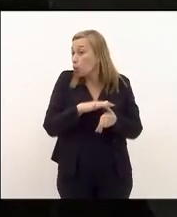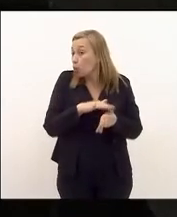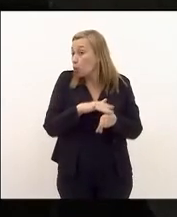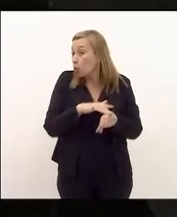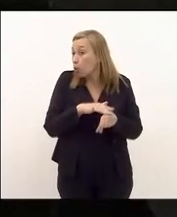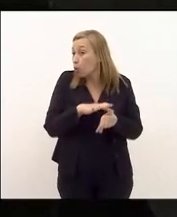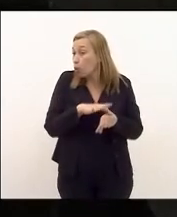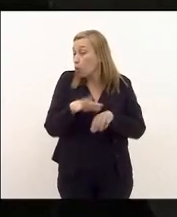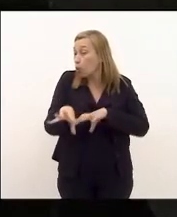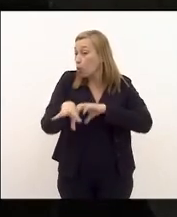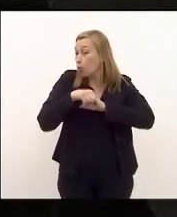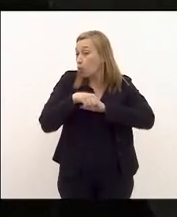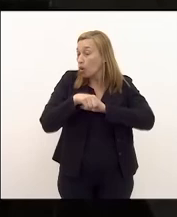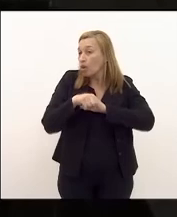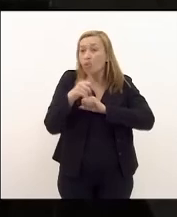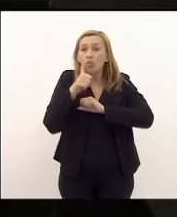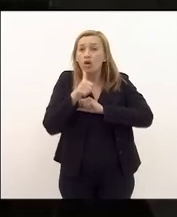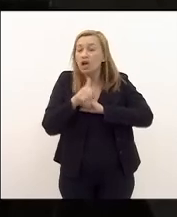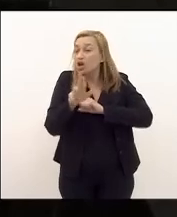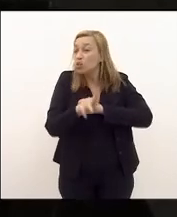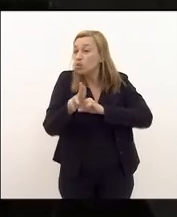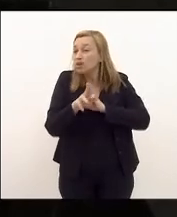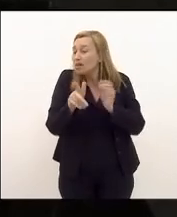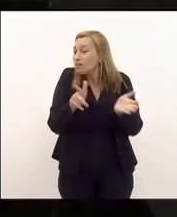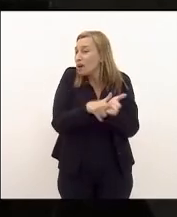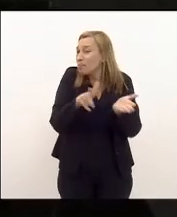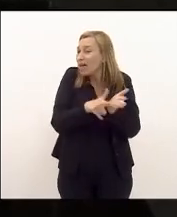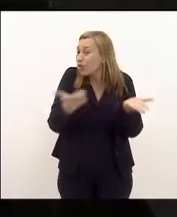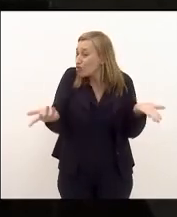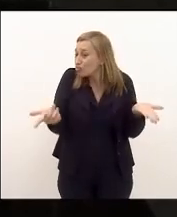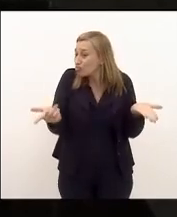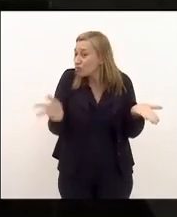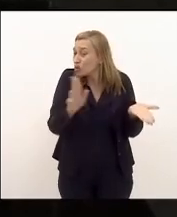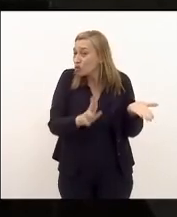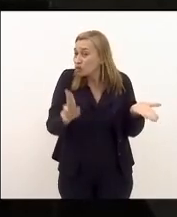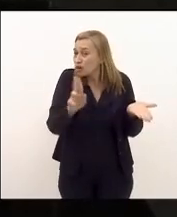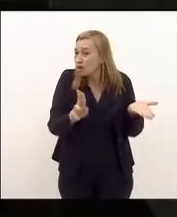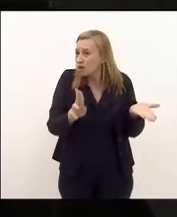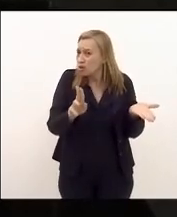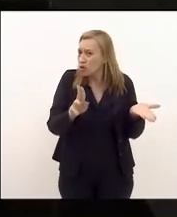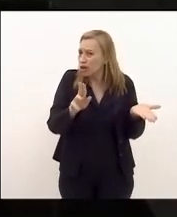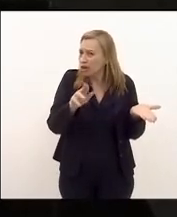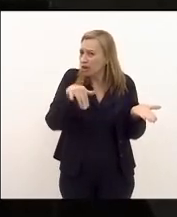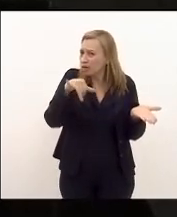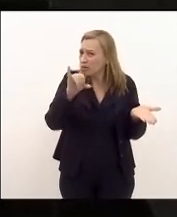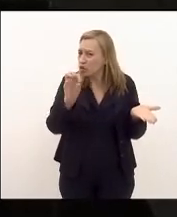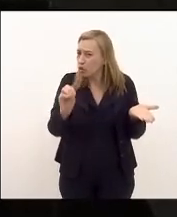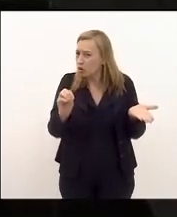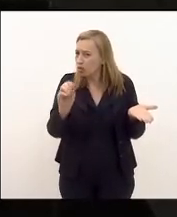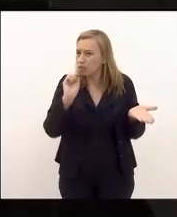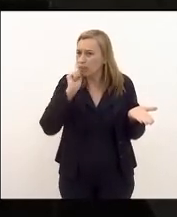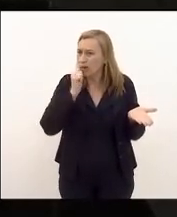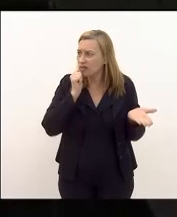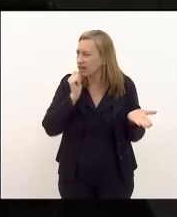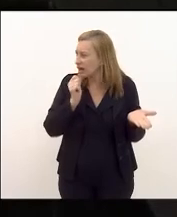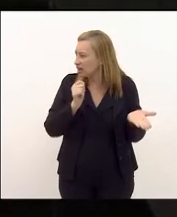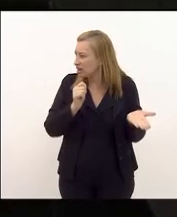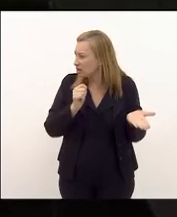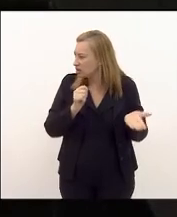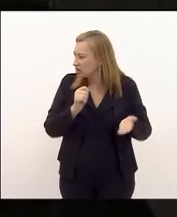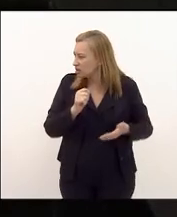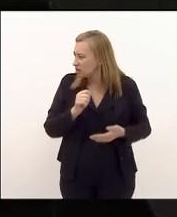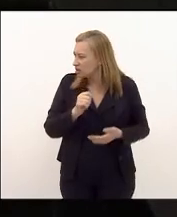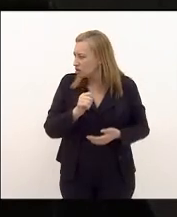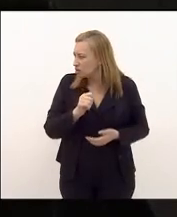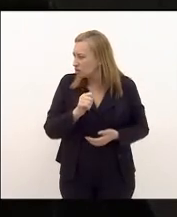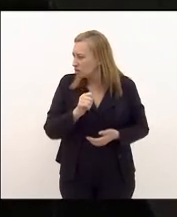infecções. Mulheres que usam papel, mulheres que usam miolo de pão. Né? É disso que se trata. Da mesma